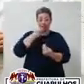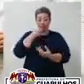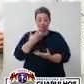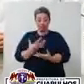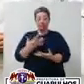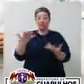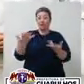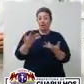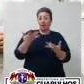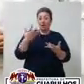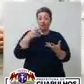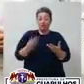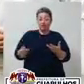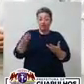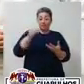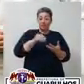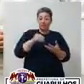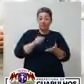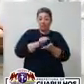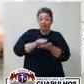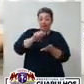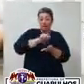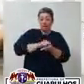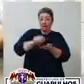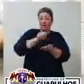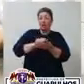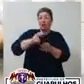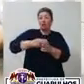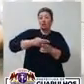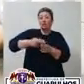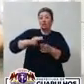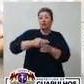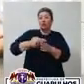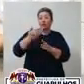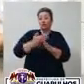Incorporou bem aqui, agora vai acrescentar o chocolate, as raspas de chocolate.